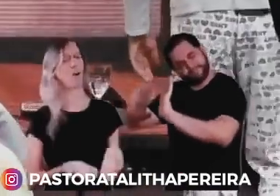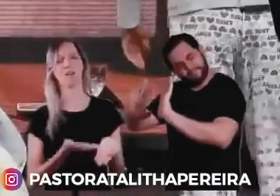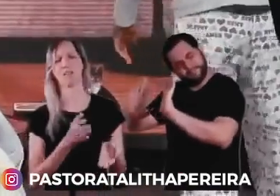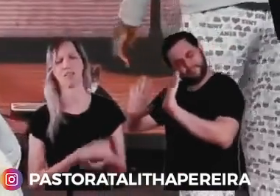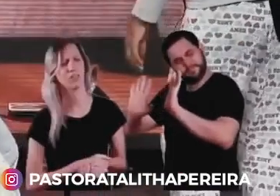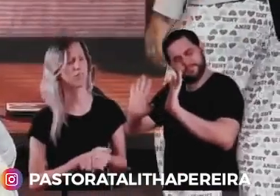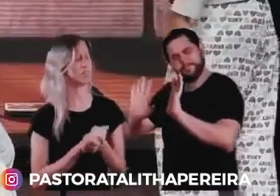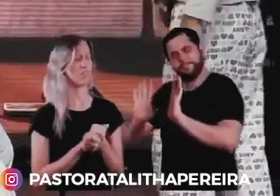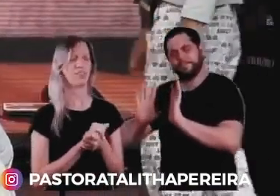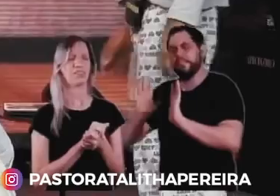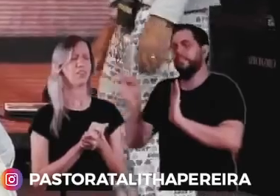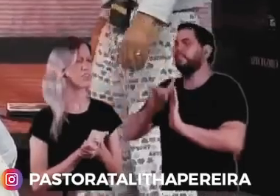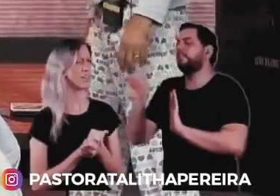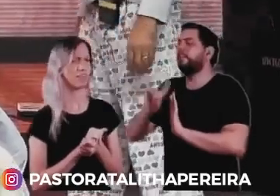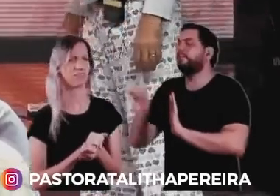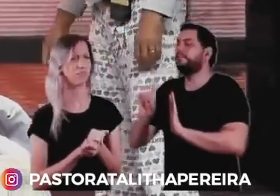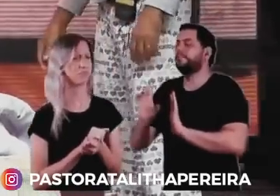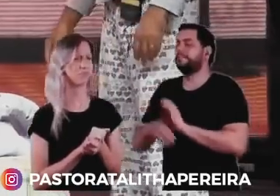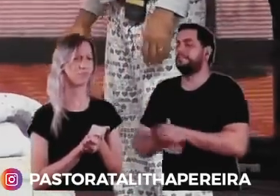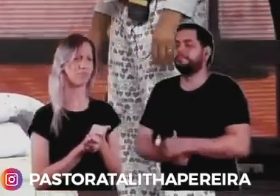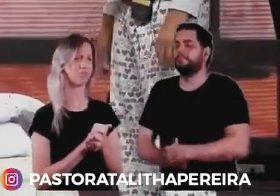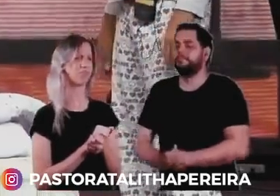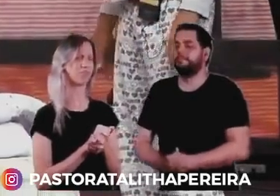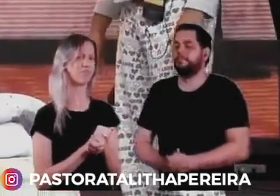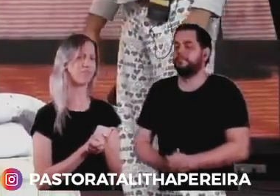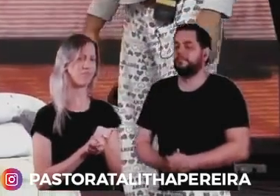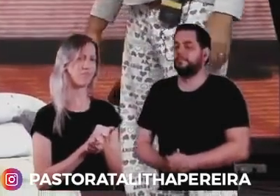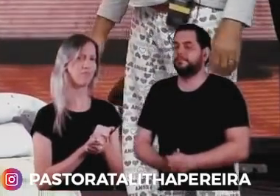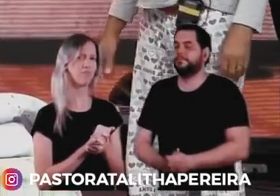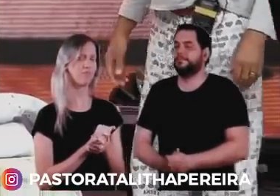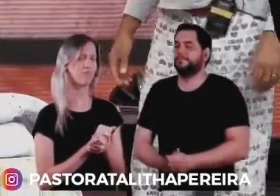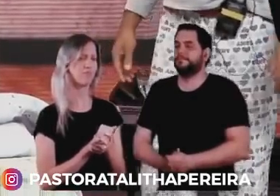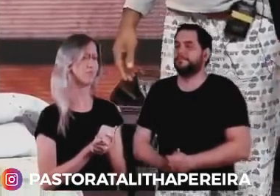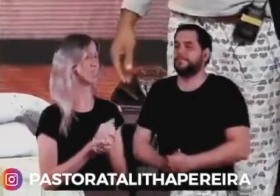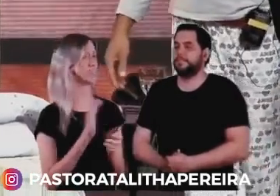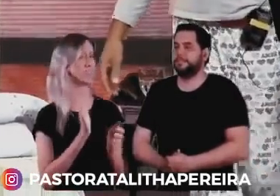Não, pessoal, eu já falei até com o pastor Gustavo, ele vai levar as outras pastoras, pastora Jássica, pastora Rebeca.